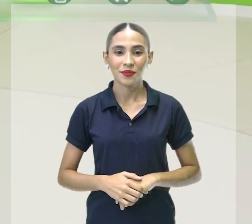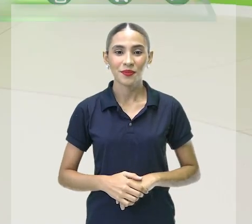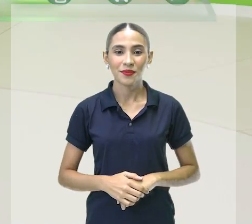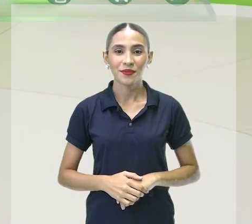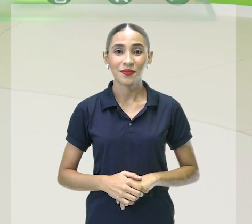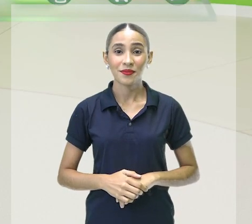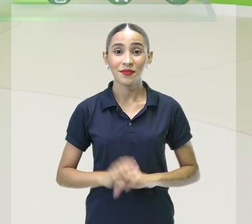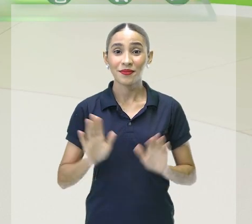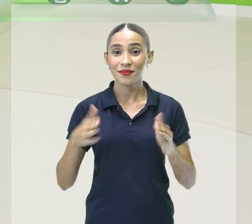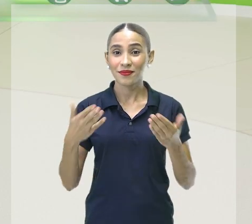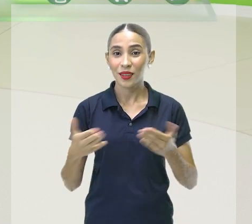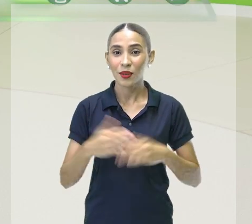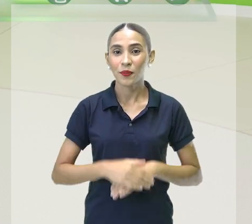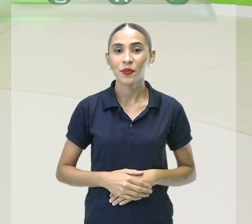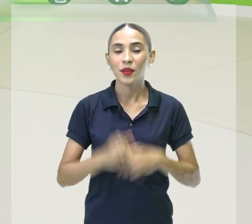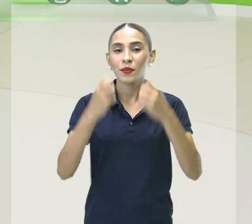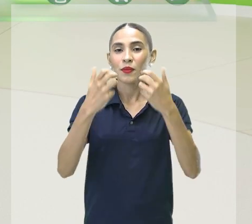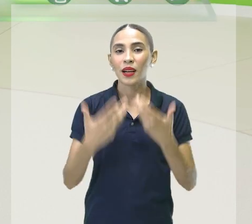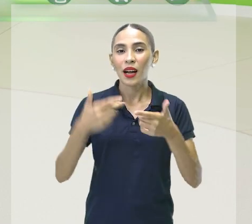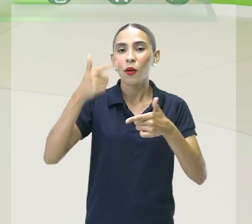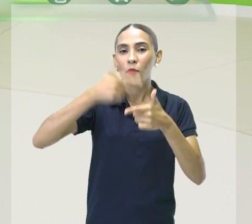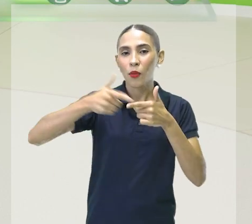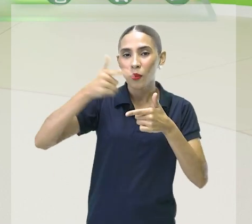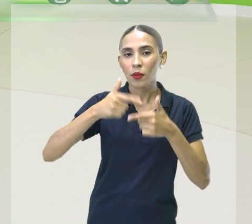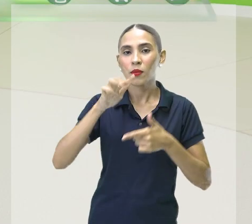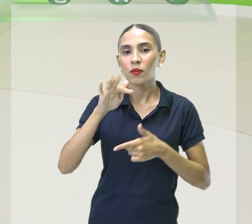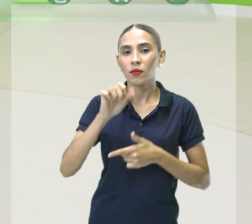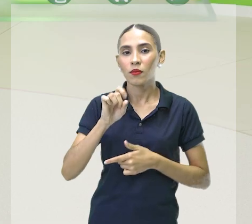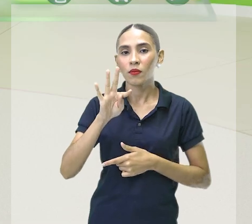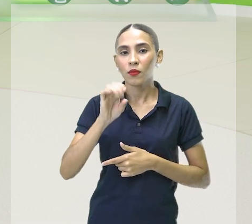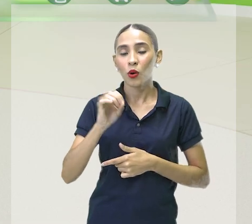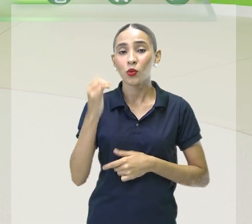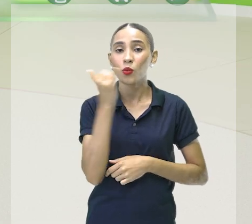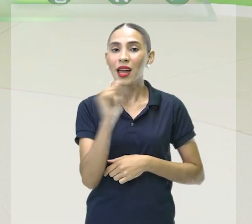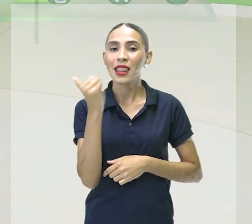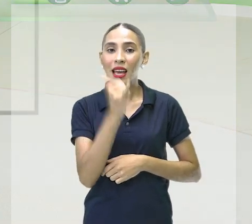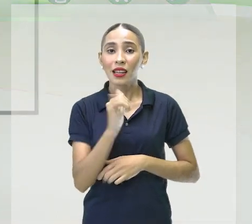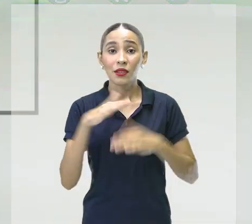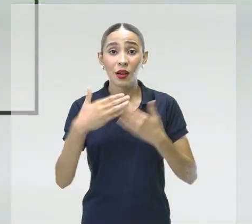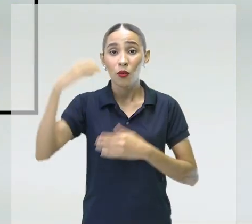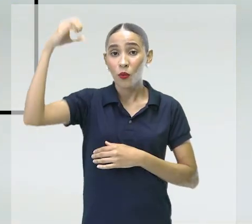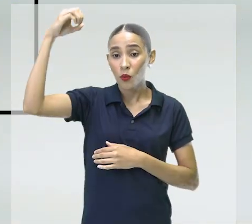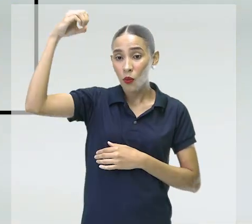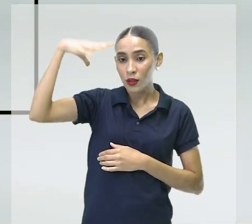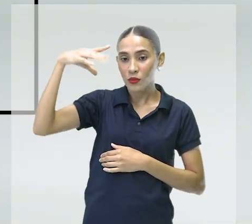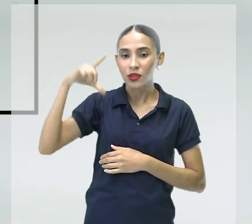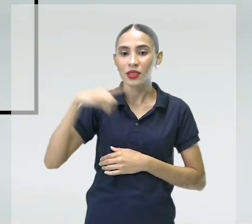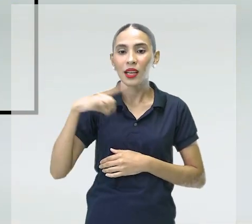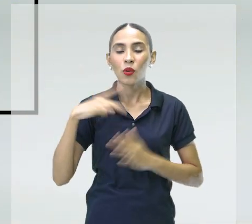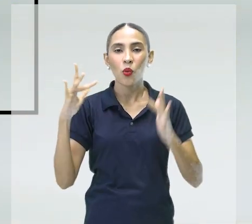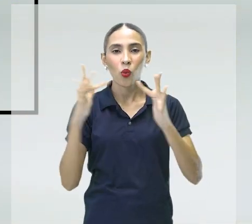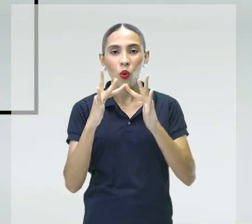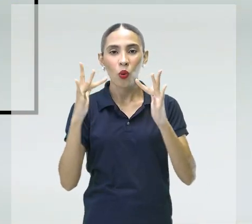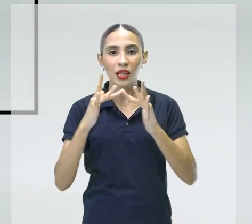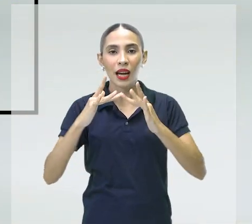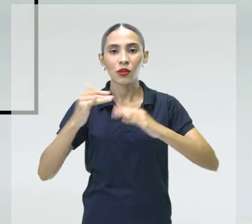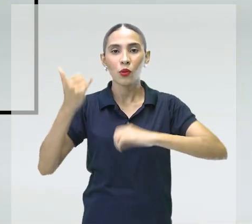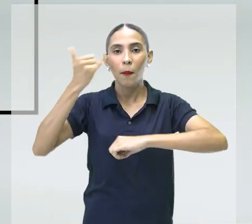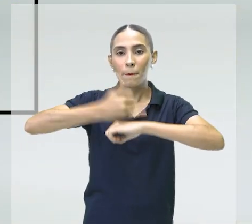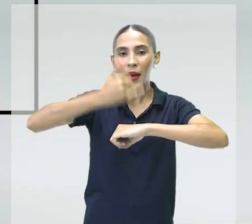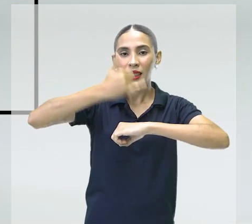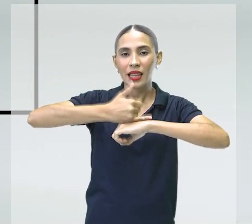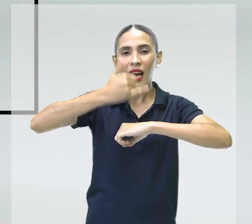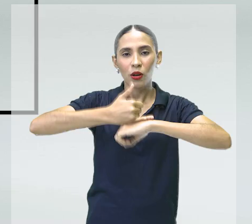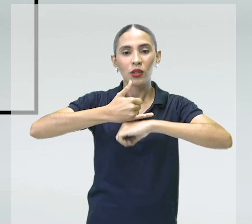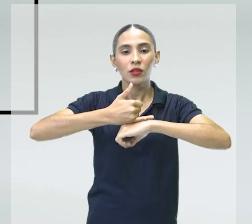Bom, gente, sobre o problema do efeito fotoelétrico. Olha só, a luz incide sobre uma superfície metálica